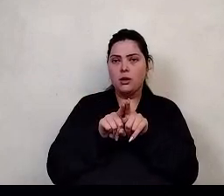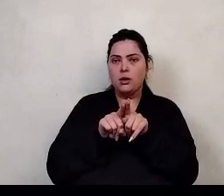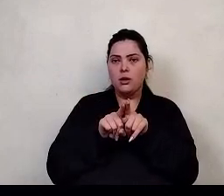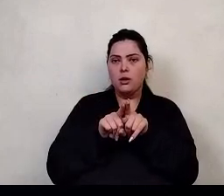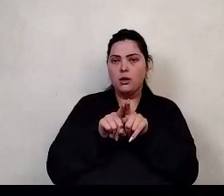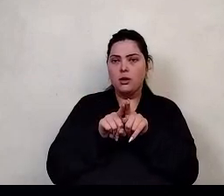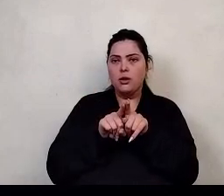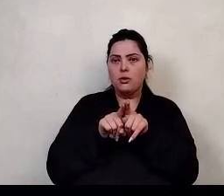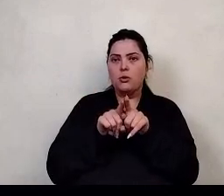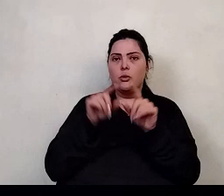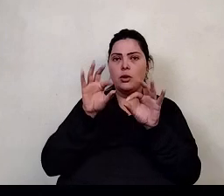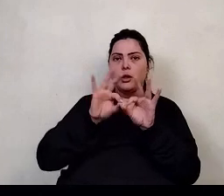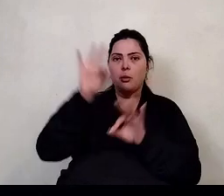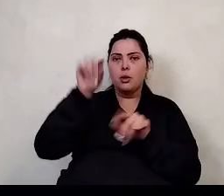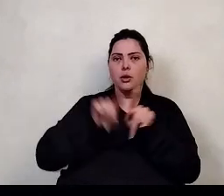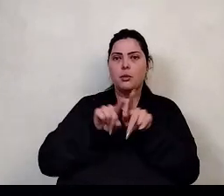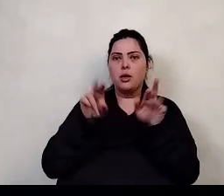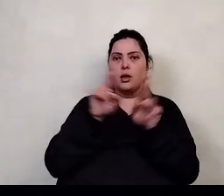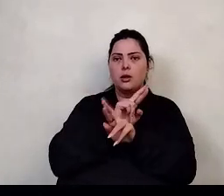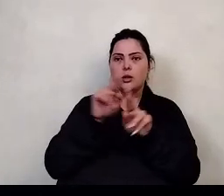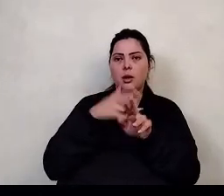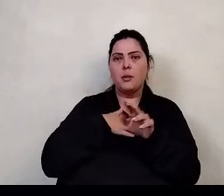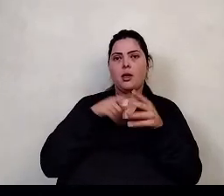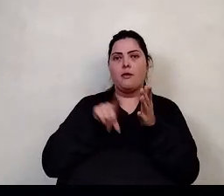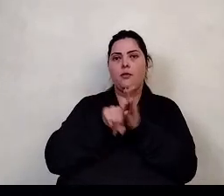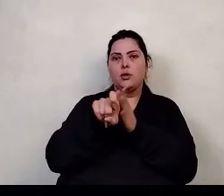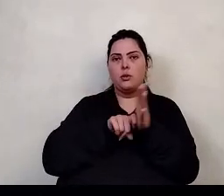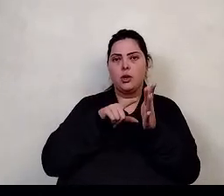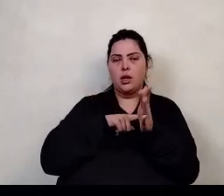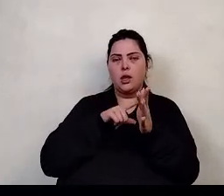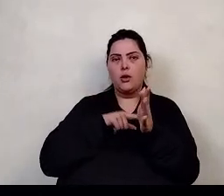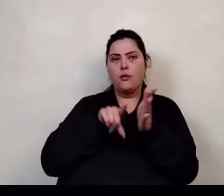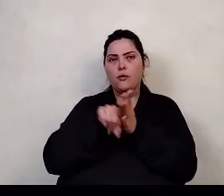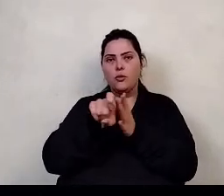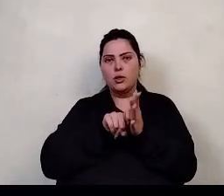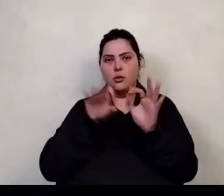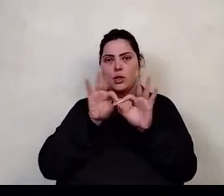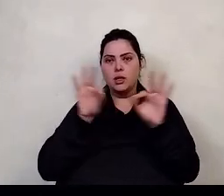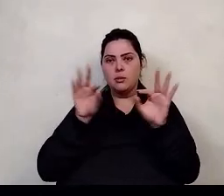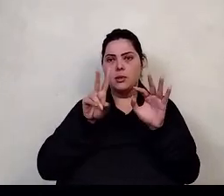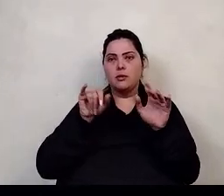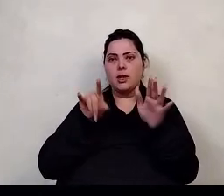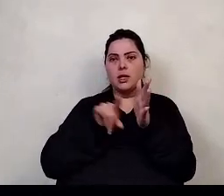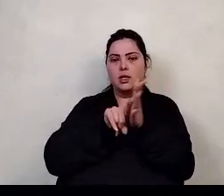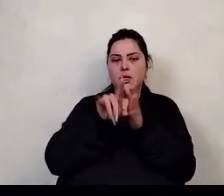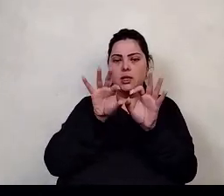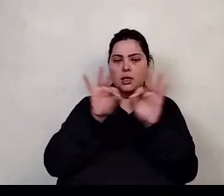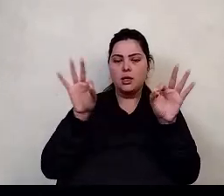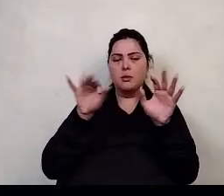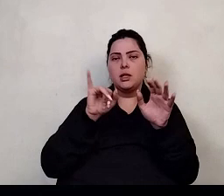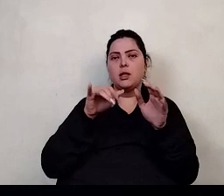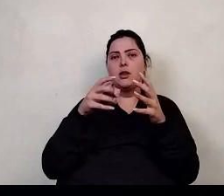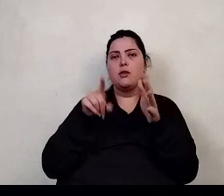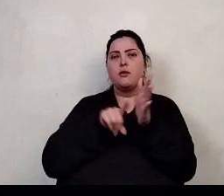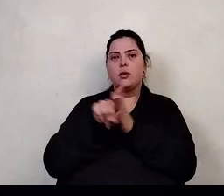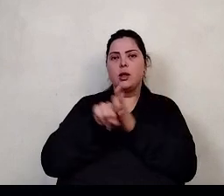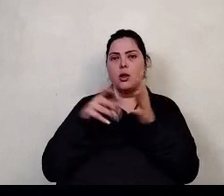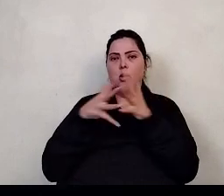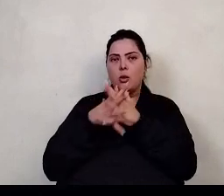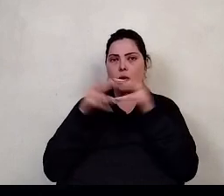minha funcionalidade. Então, se eu tenho uma funcionalidade simples, ele vai ser um teste simples. Se eu tenho uma funcionalidade complexa, ele tende a ser um teste mais